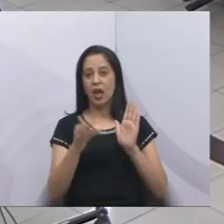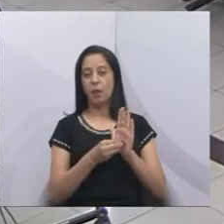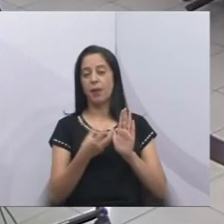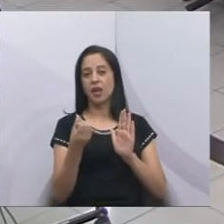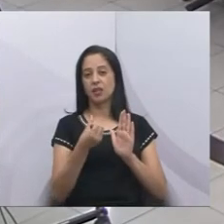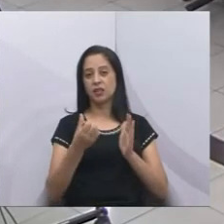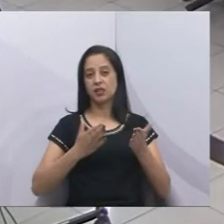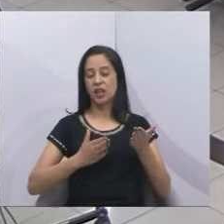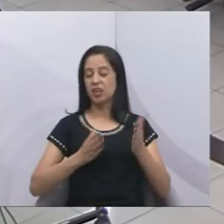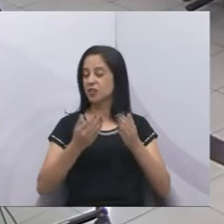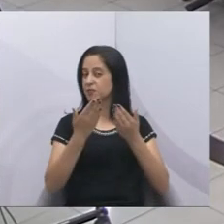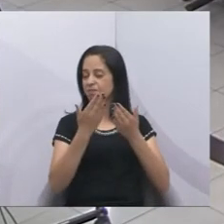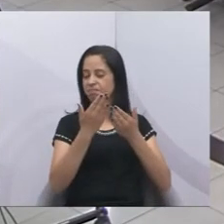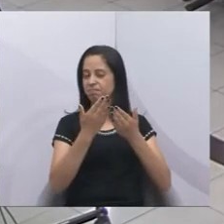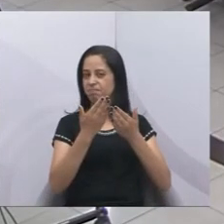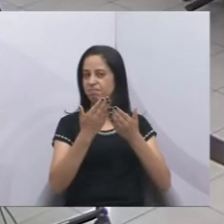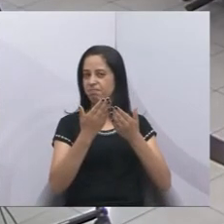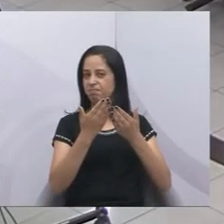votos contrários.